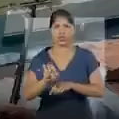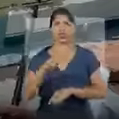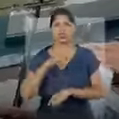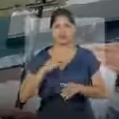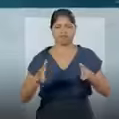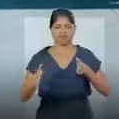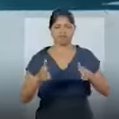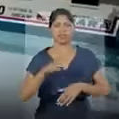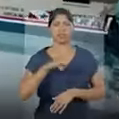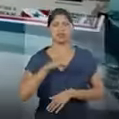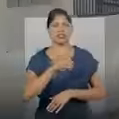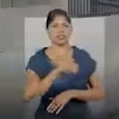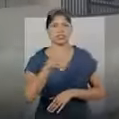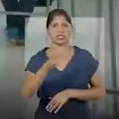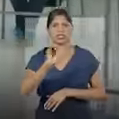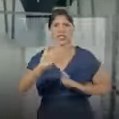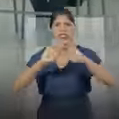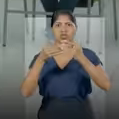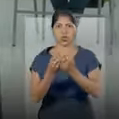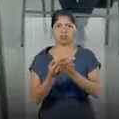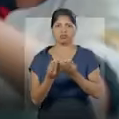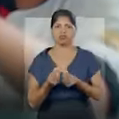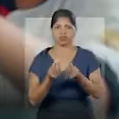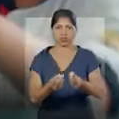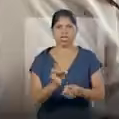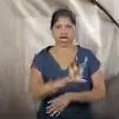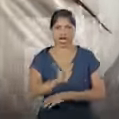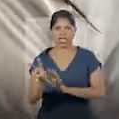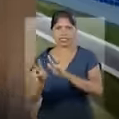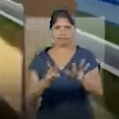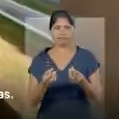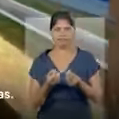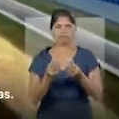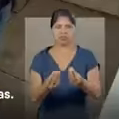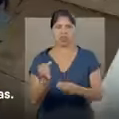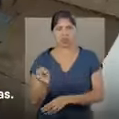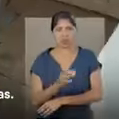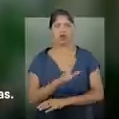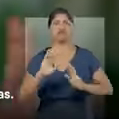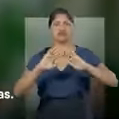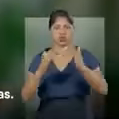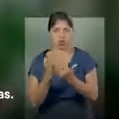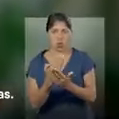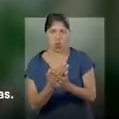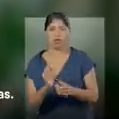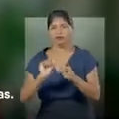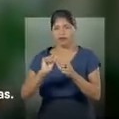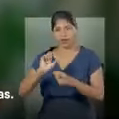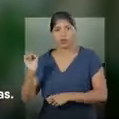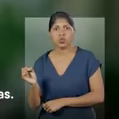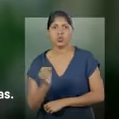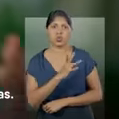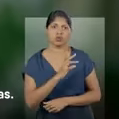foram 110 escolas. E semanalmente nós estamos entregando novas escolas, totalmente reconstruídas,